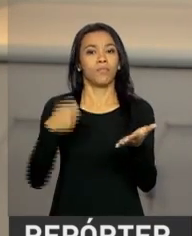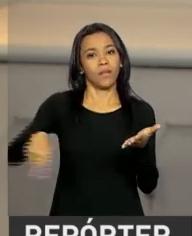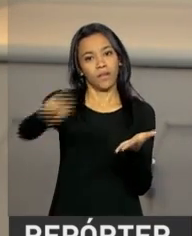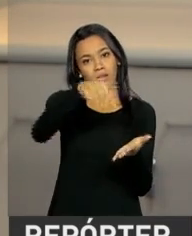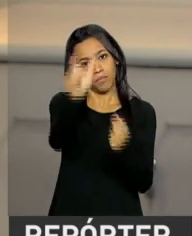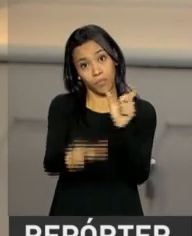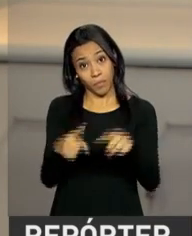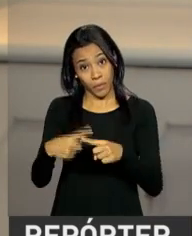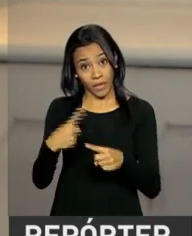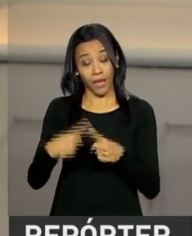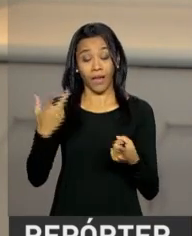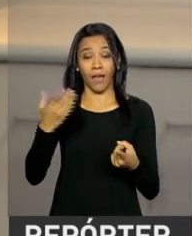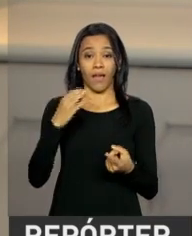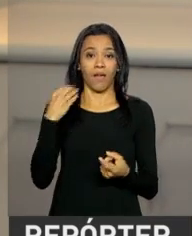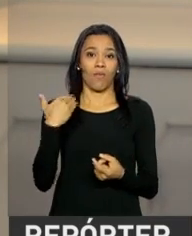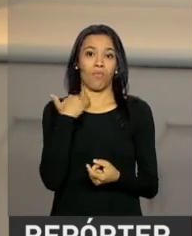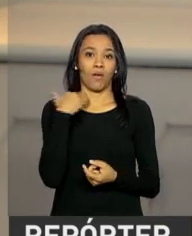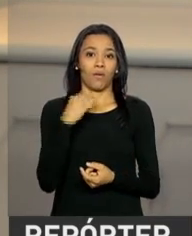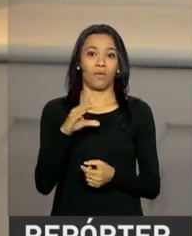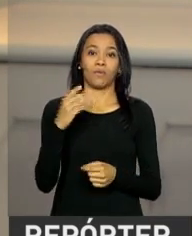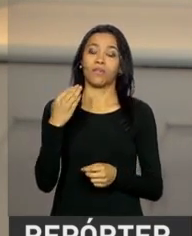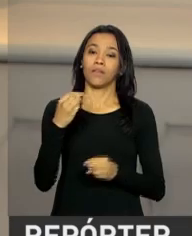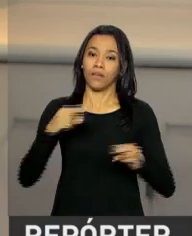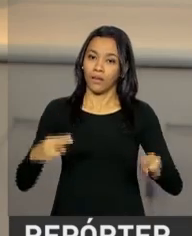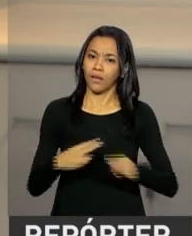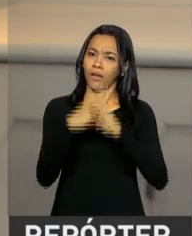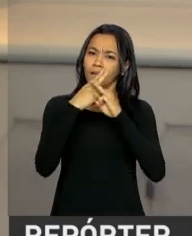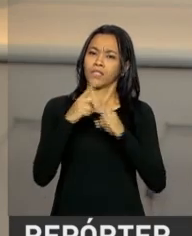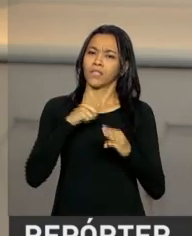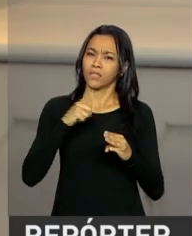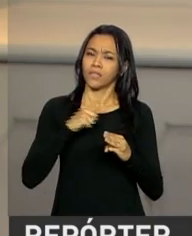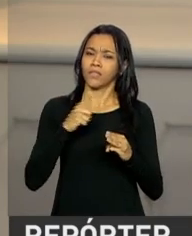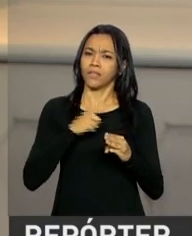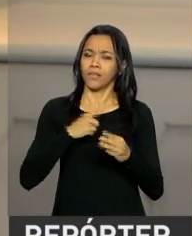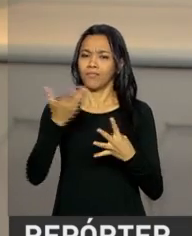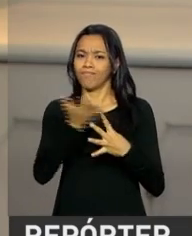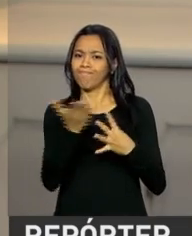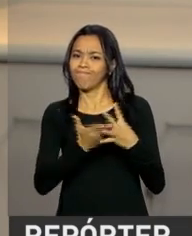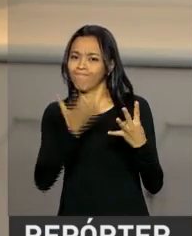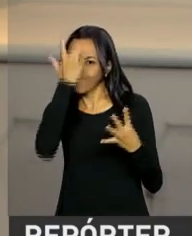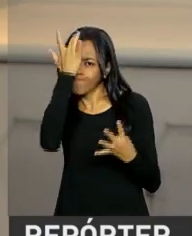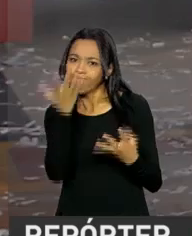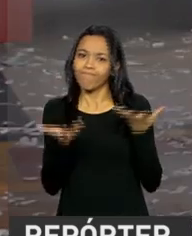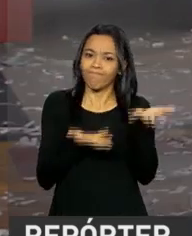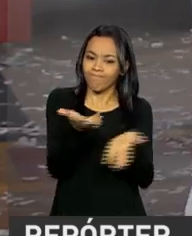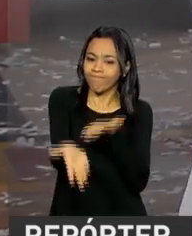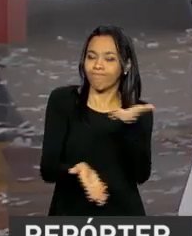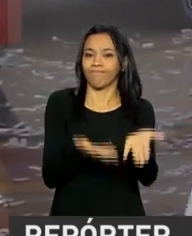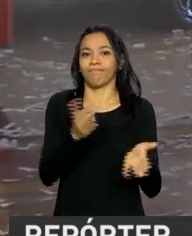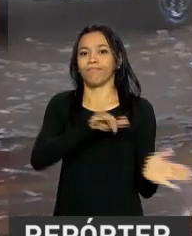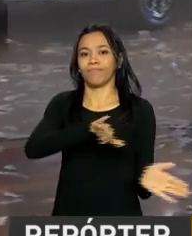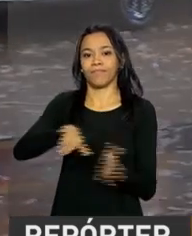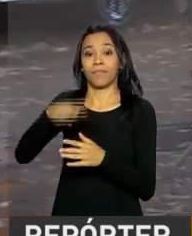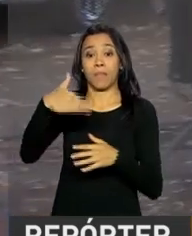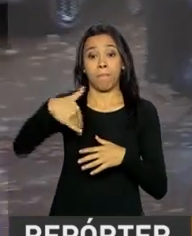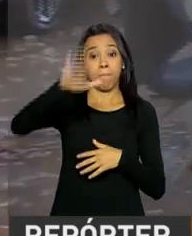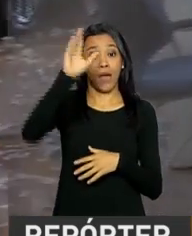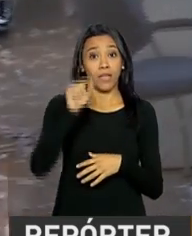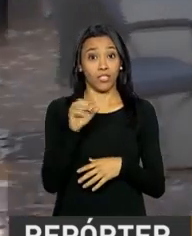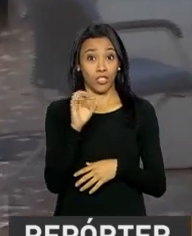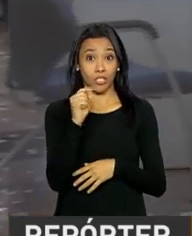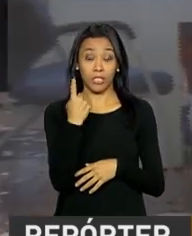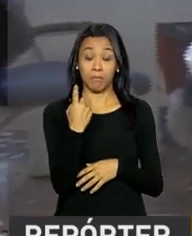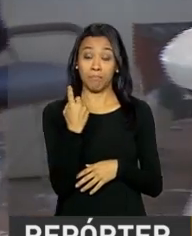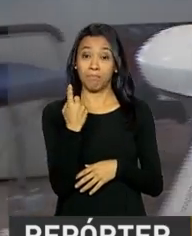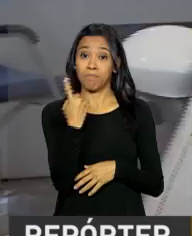especiais que a Caixa está oferecendo, a também vir realizar um negócio que ele estava adiando também a fazer, né, concretizar. Mais de 1.000 concessionárias de